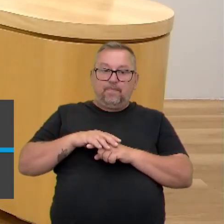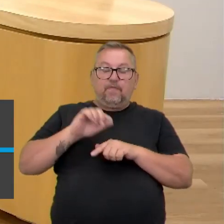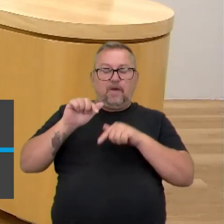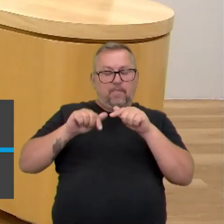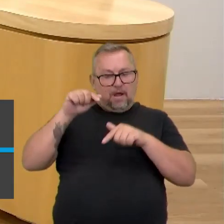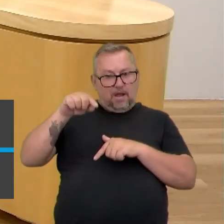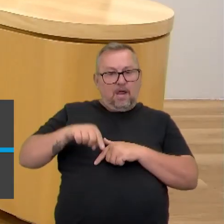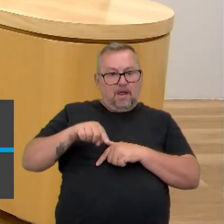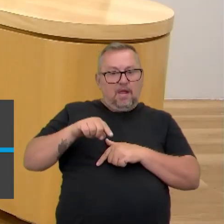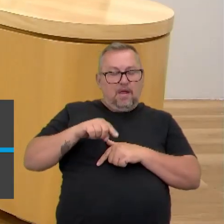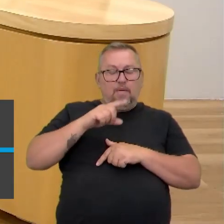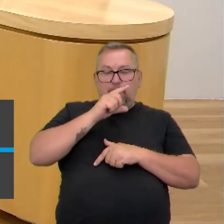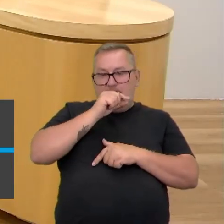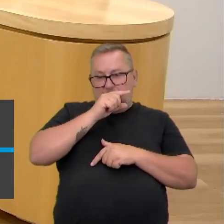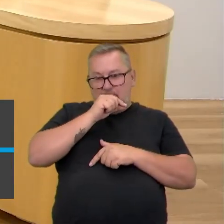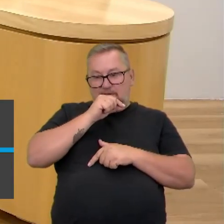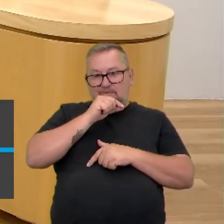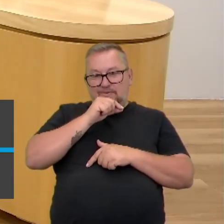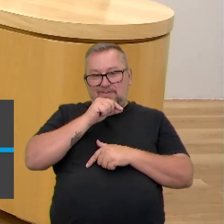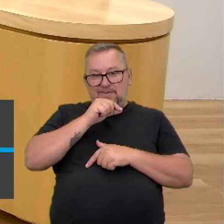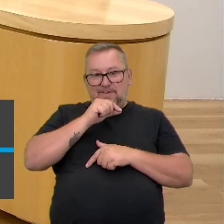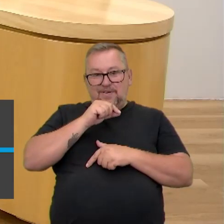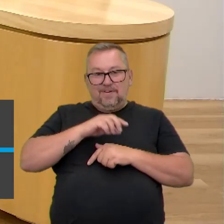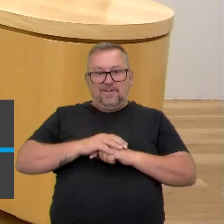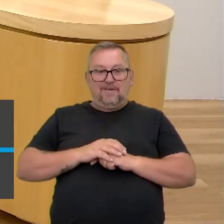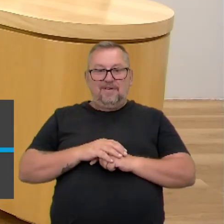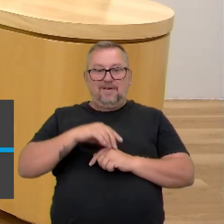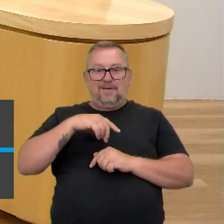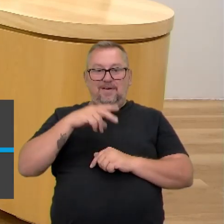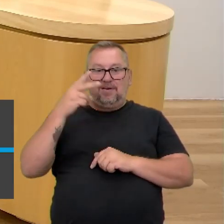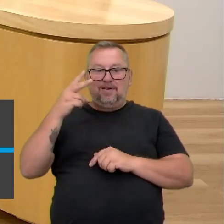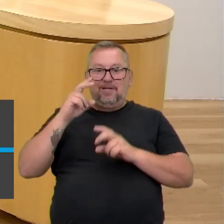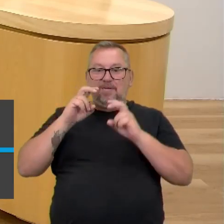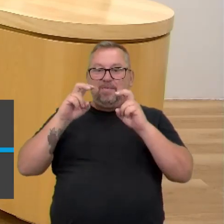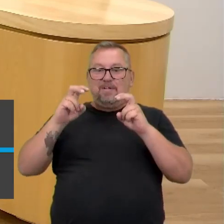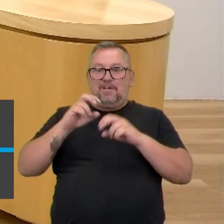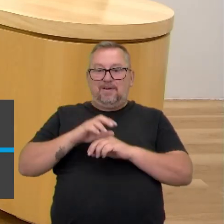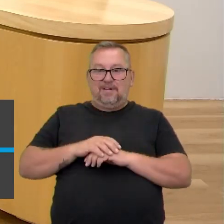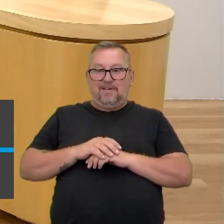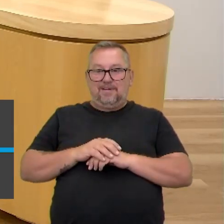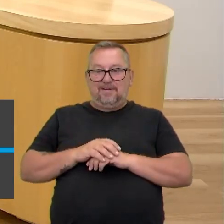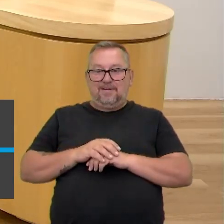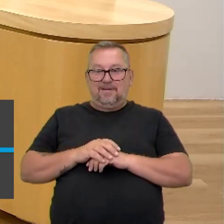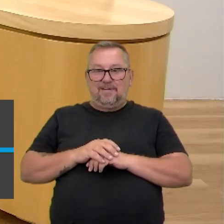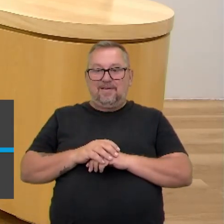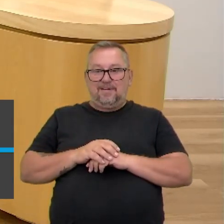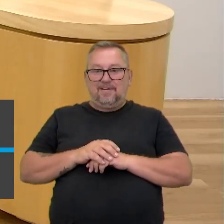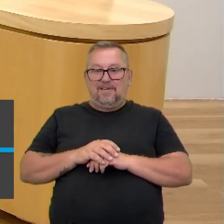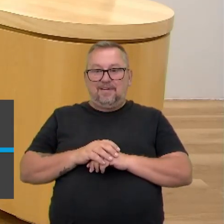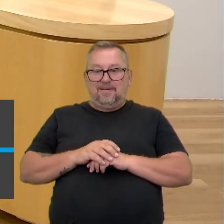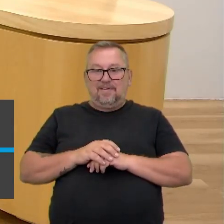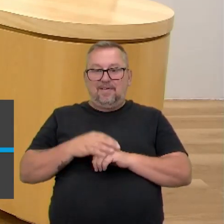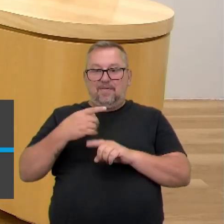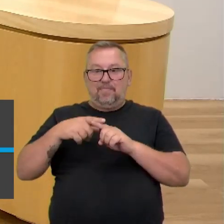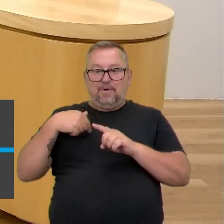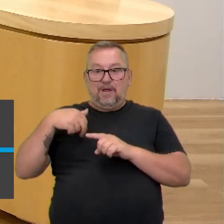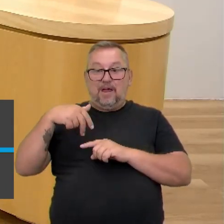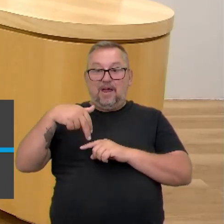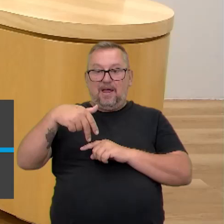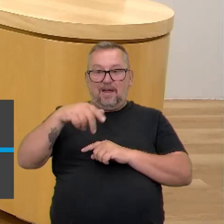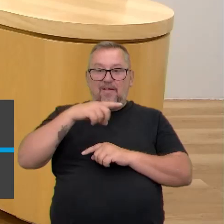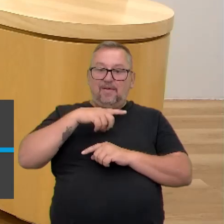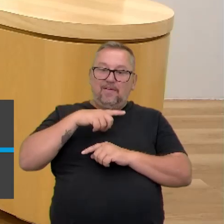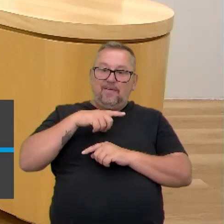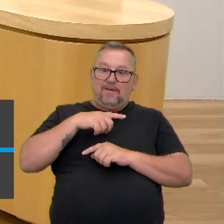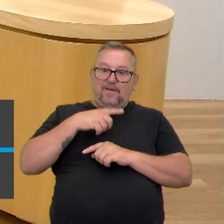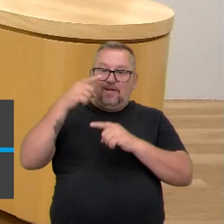super infraestrutura. Nossa. Vai ter 2 estações de metrô aqui do lado agora. A pé. Que fiquem a pé, porque se eu tiver que ir pro metrô a pé, eu tenho que